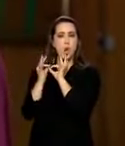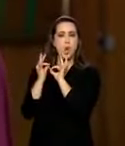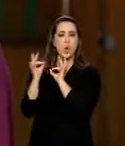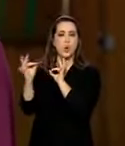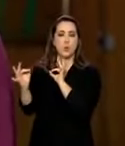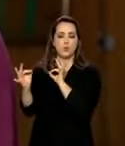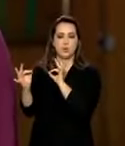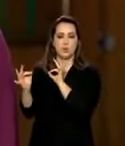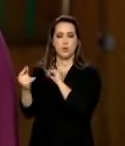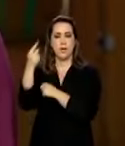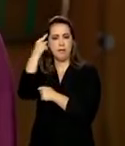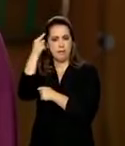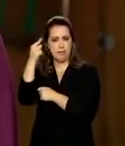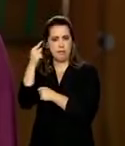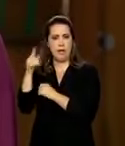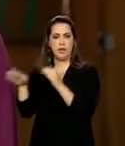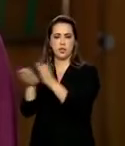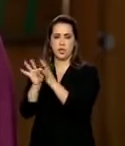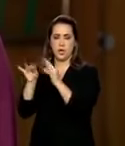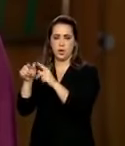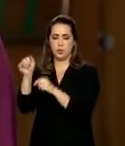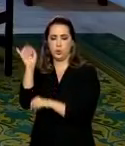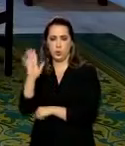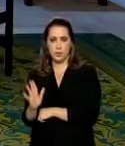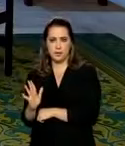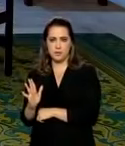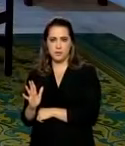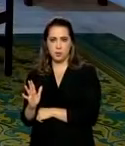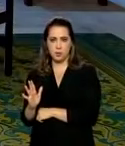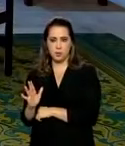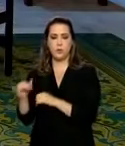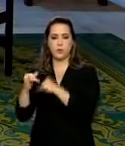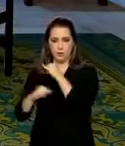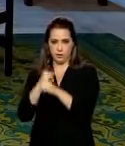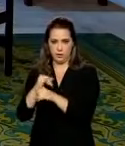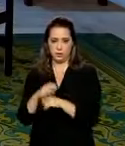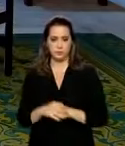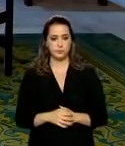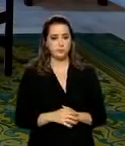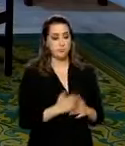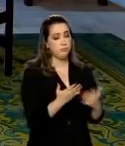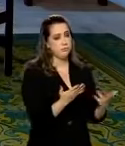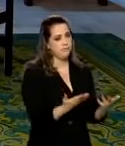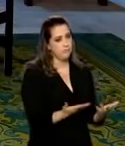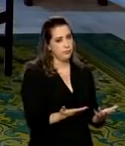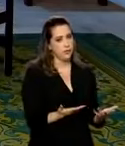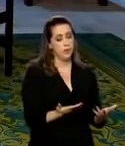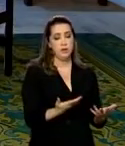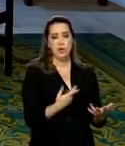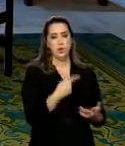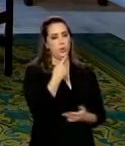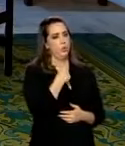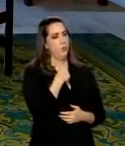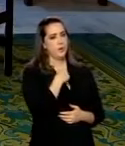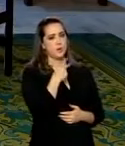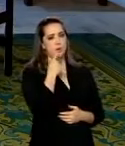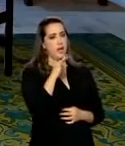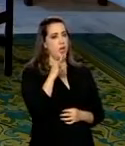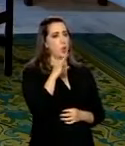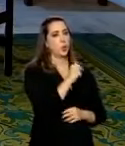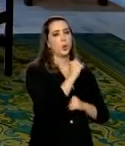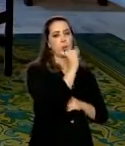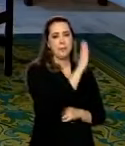tranquilas que a ideia é que a internet chegue para todo o Brasil? Eu não vou falar todo o Brasil. Tem país pelo mundo que não tem internet em